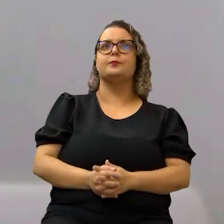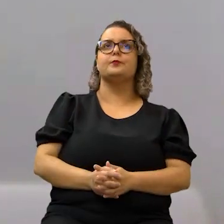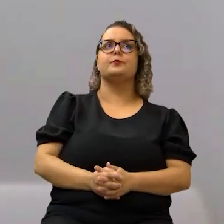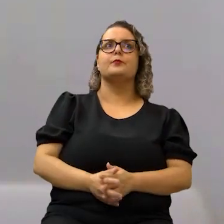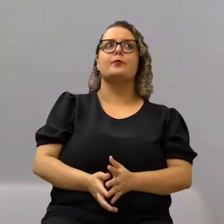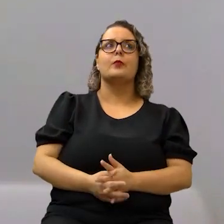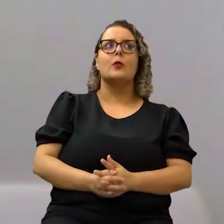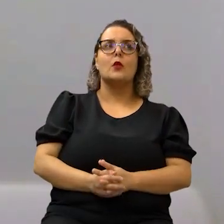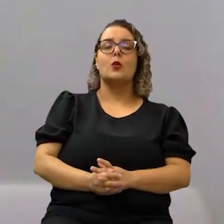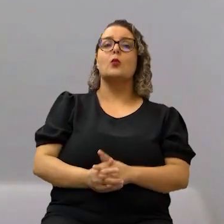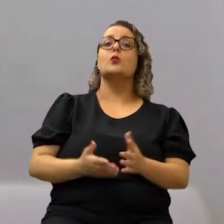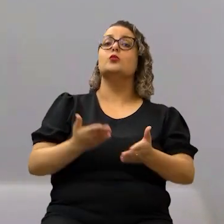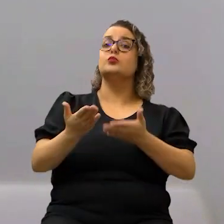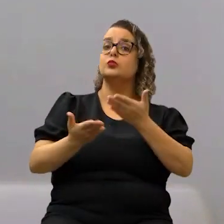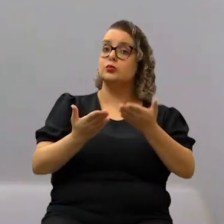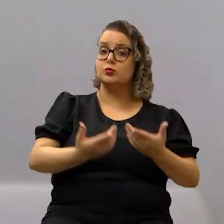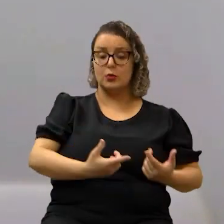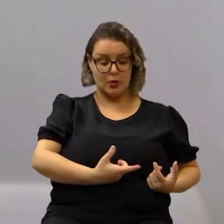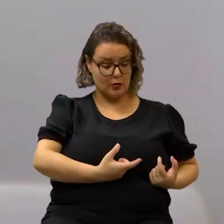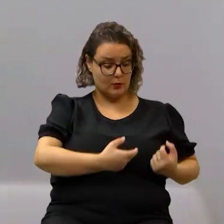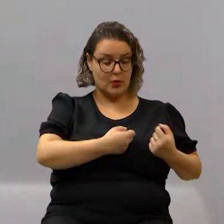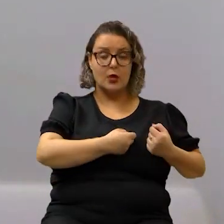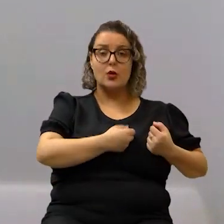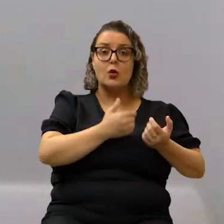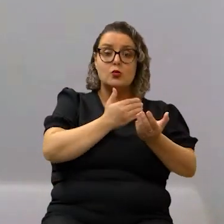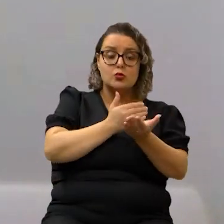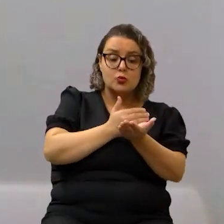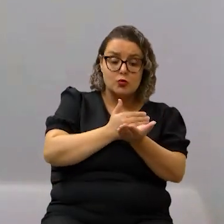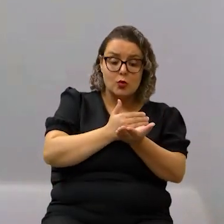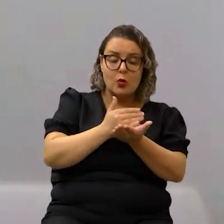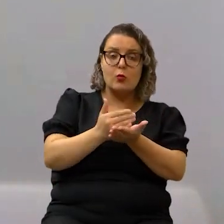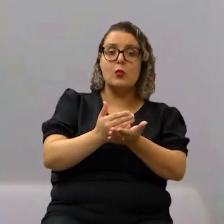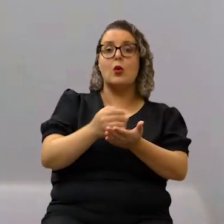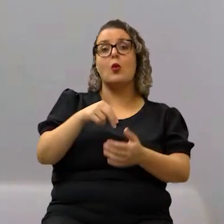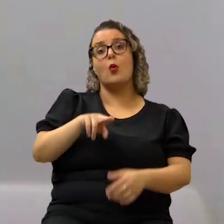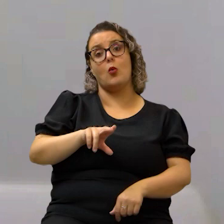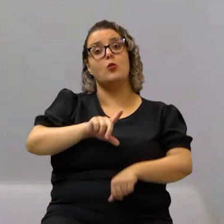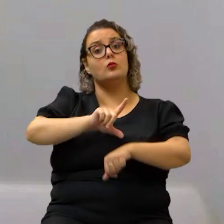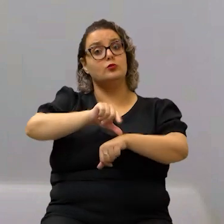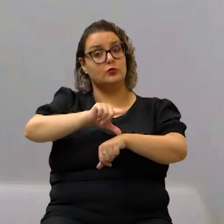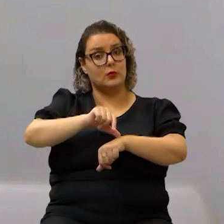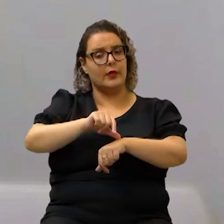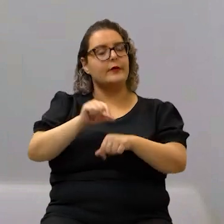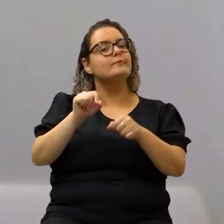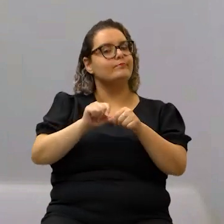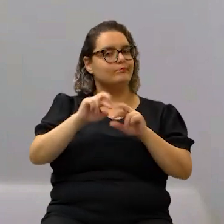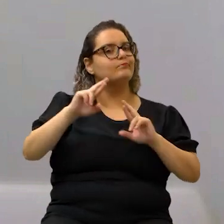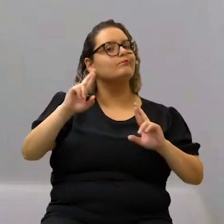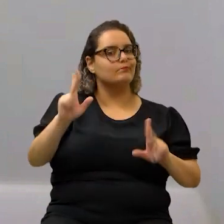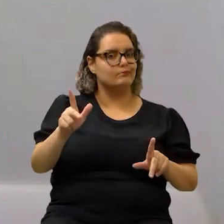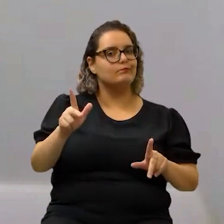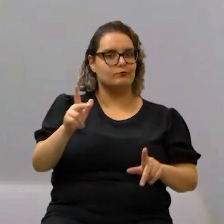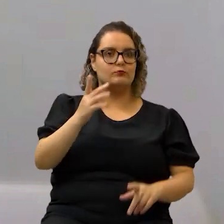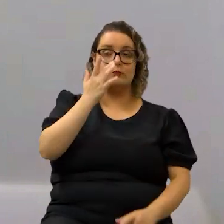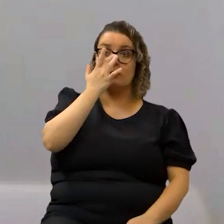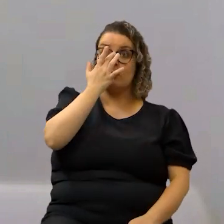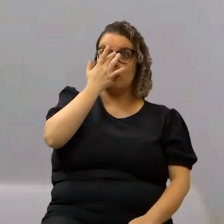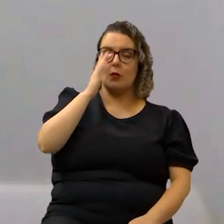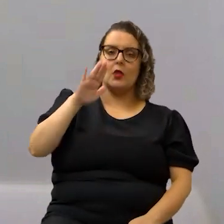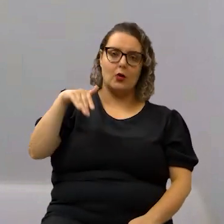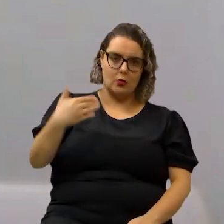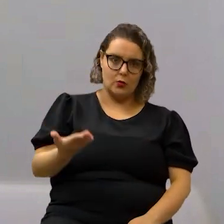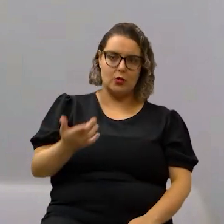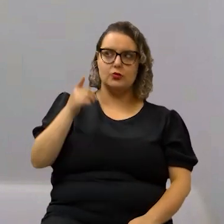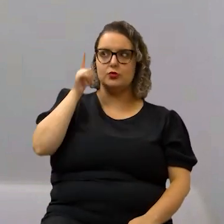Então, assim, a questão de se tratar um câncer de mama em estágios iniciais ou tardios faz muita